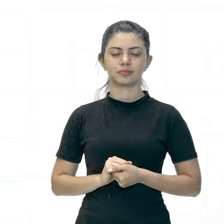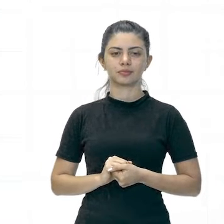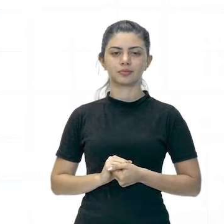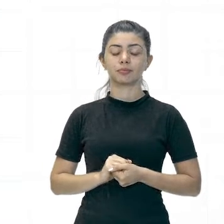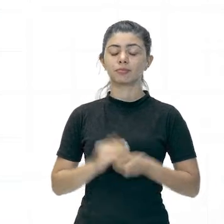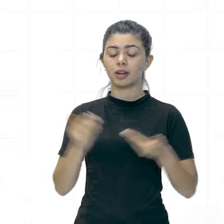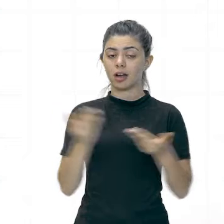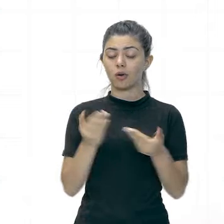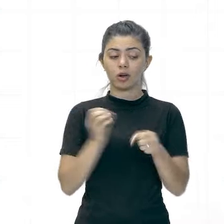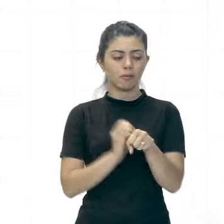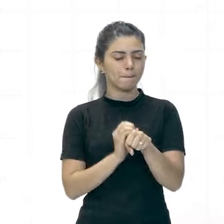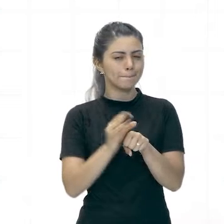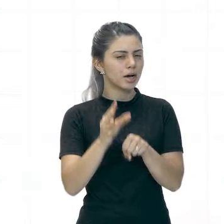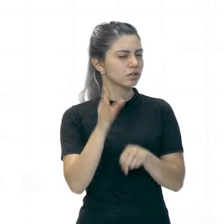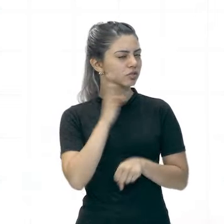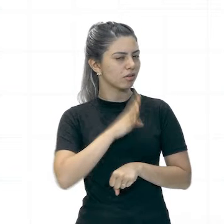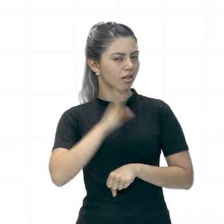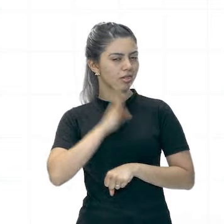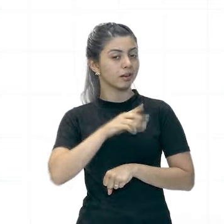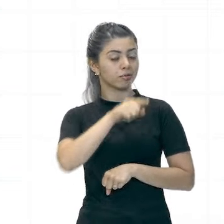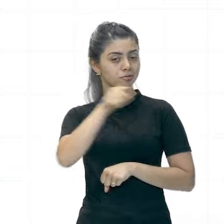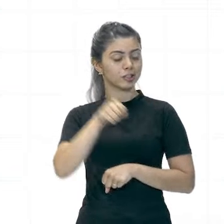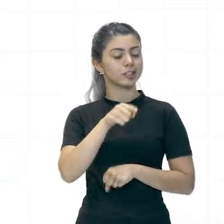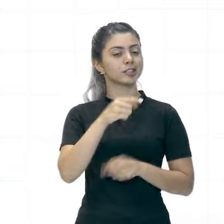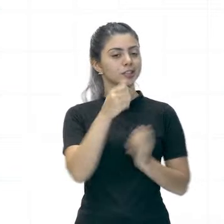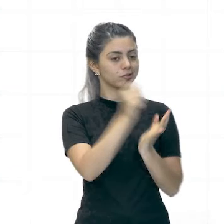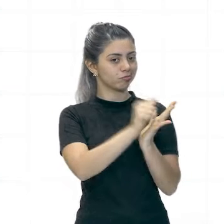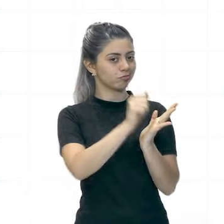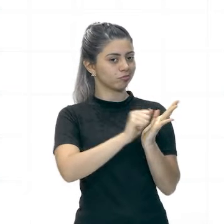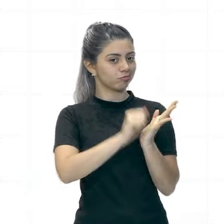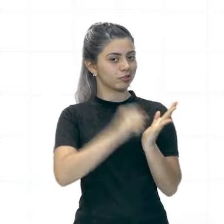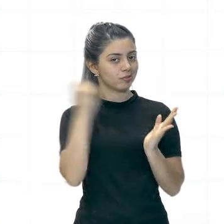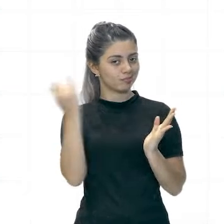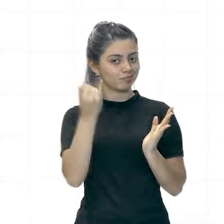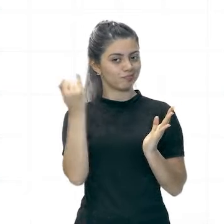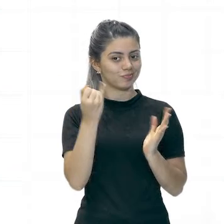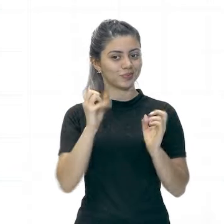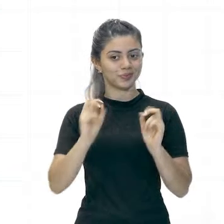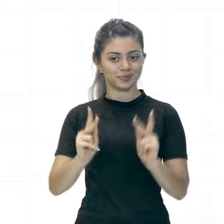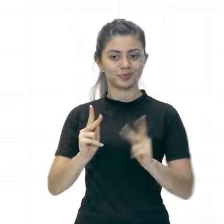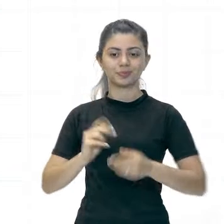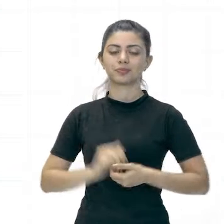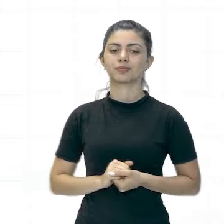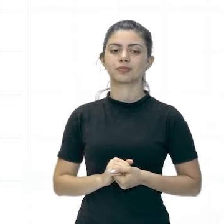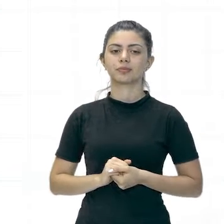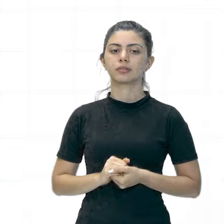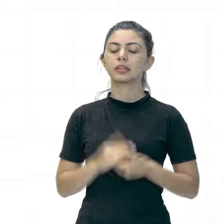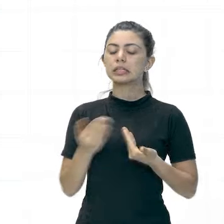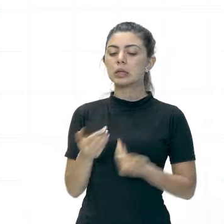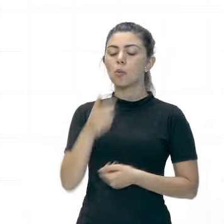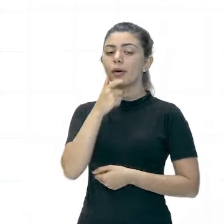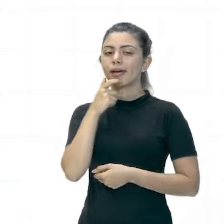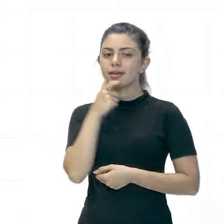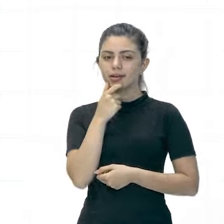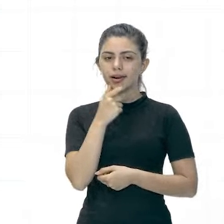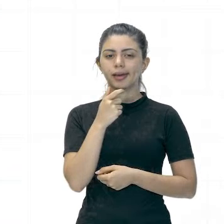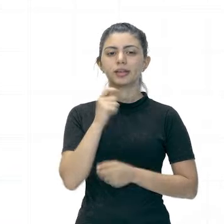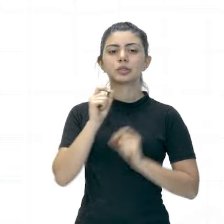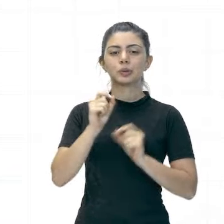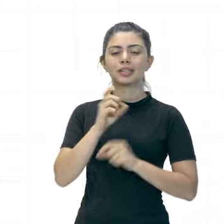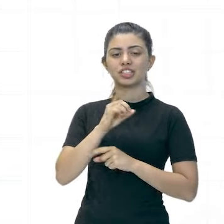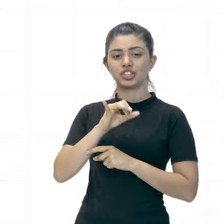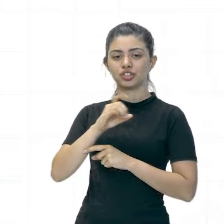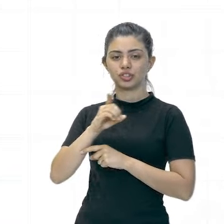Essa dica é legal, ó. Anotem aí que isso é importante. Então, em inglês, o did e o not é